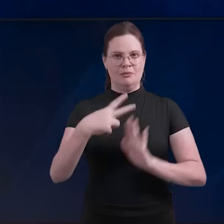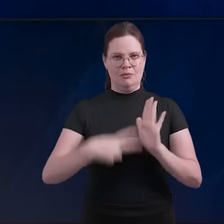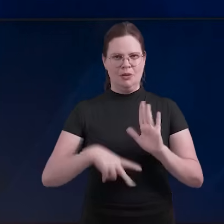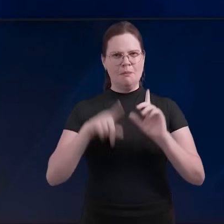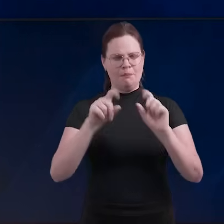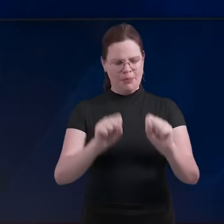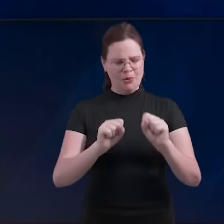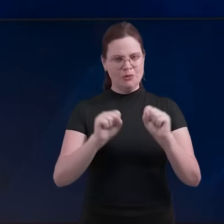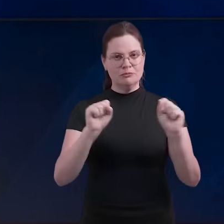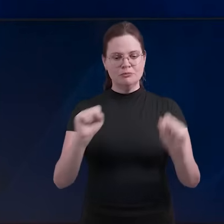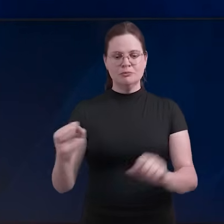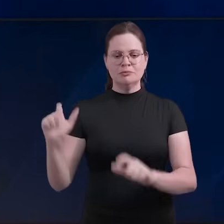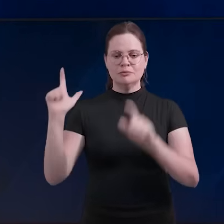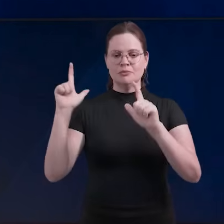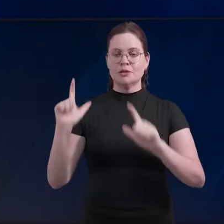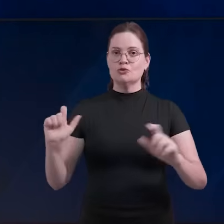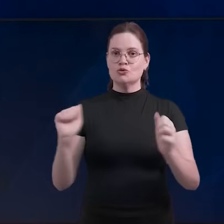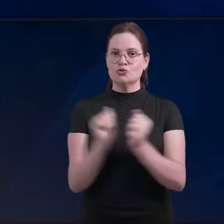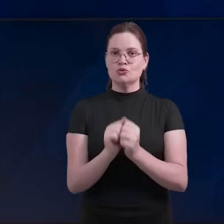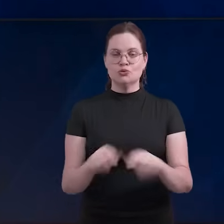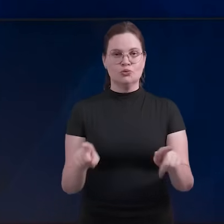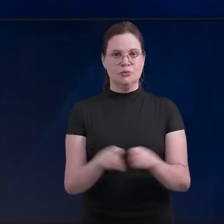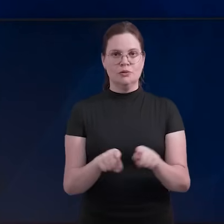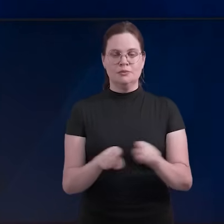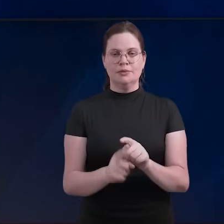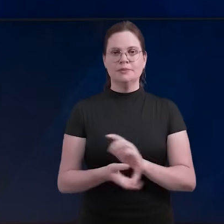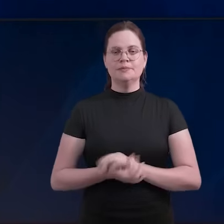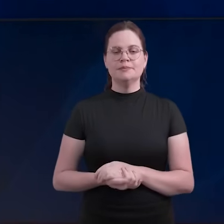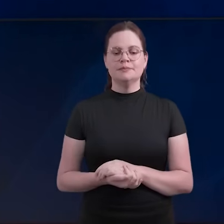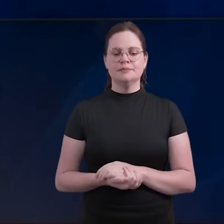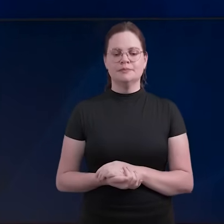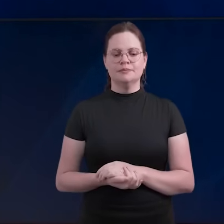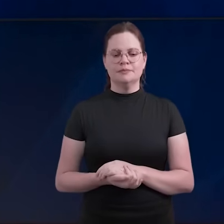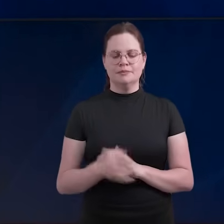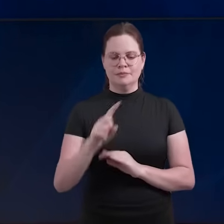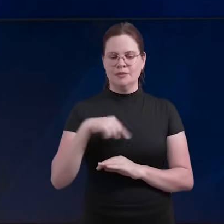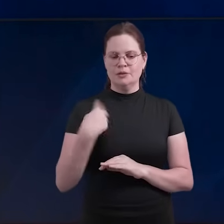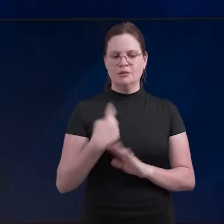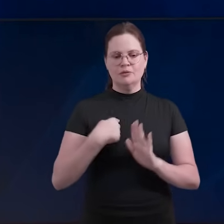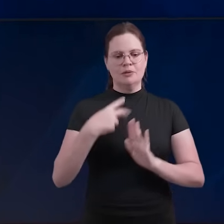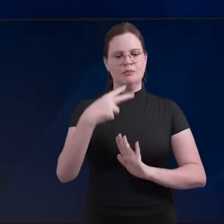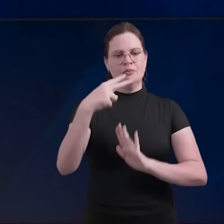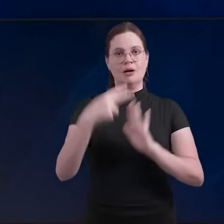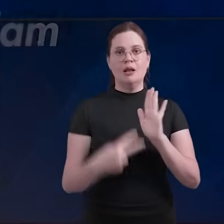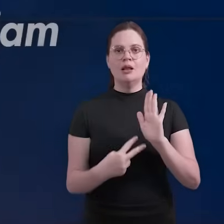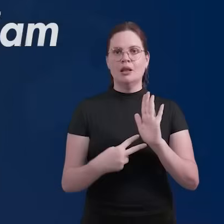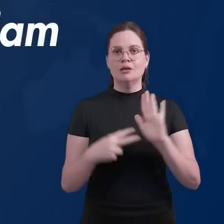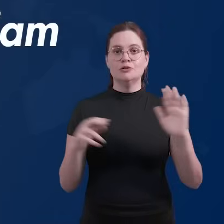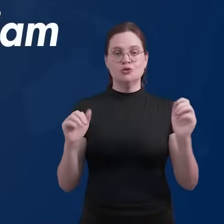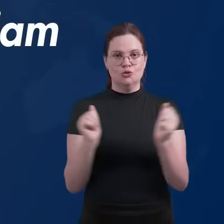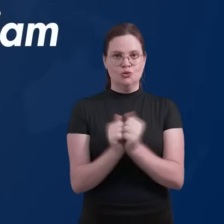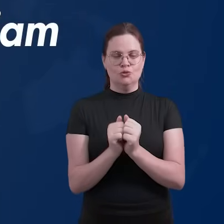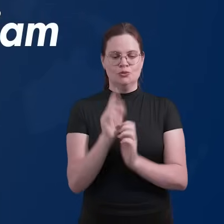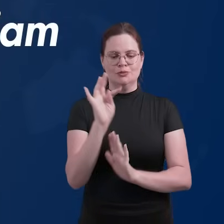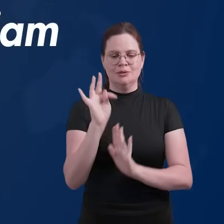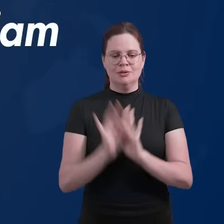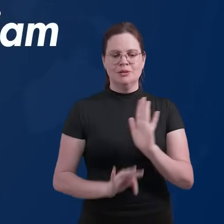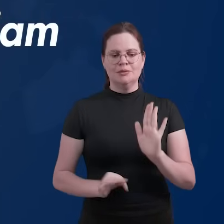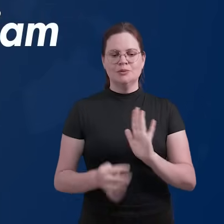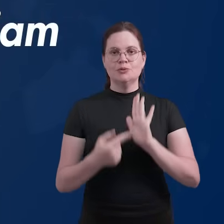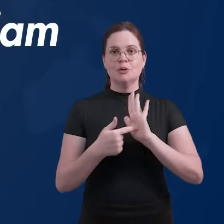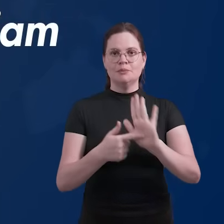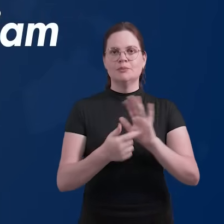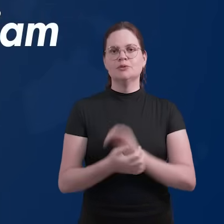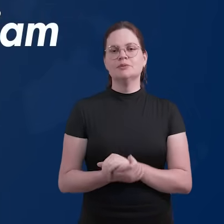vamos ler aqui, você pode ler também na tela, se não tiver a sua Bíblia em sua mão, para nós fazermos a leitura desse texto,